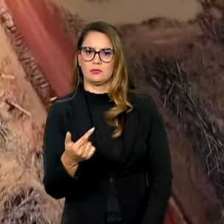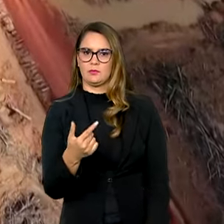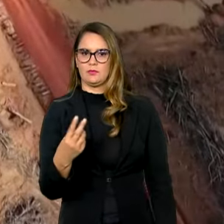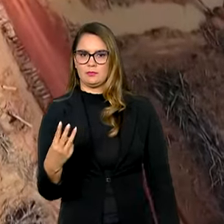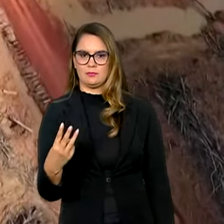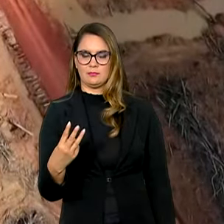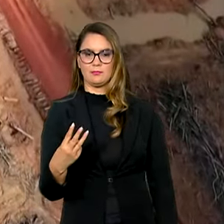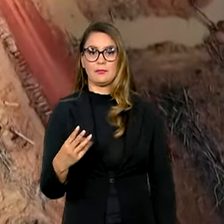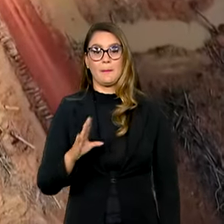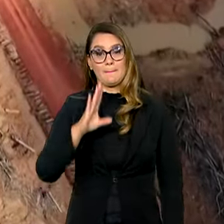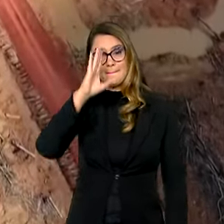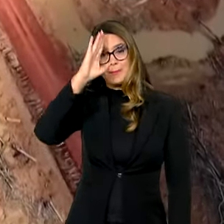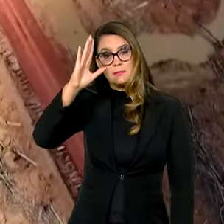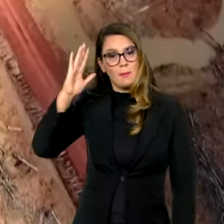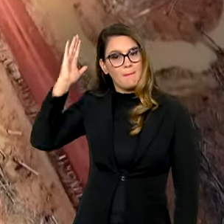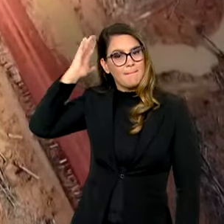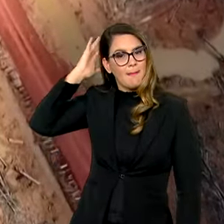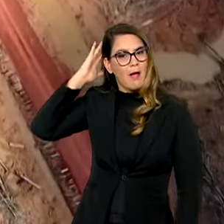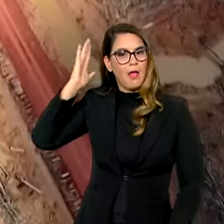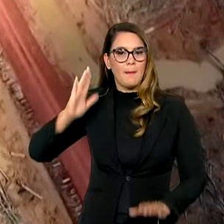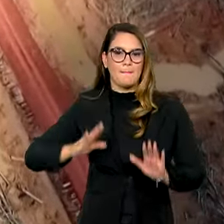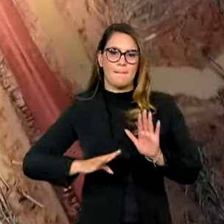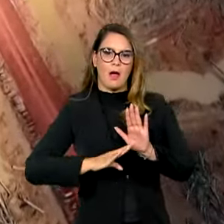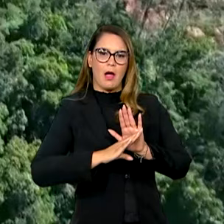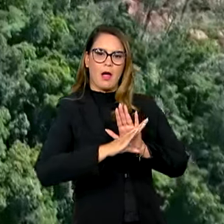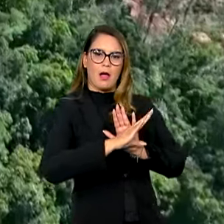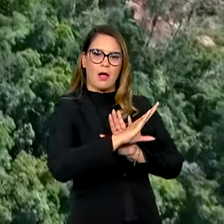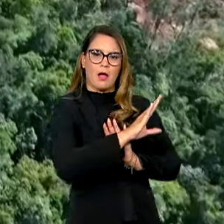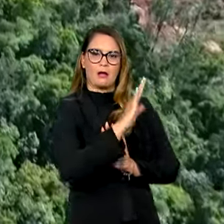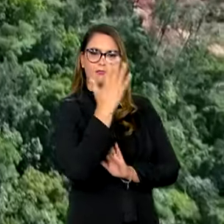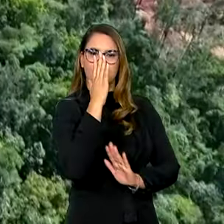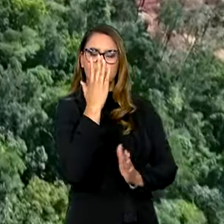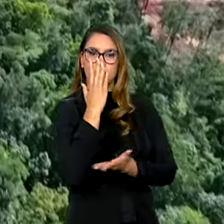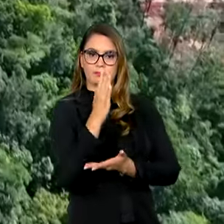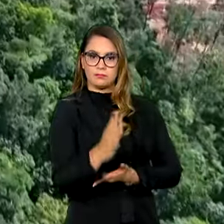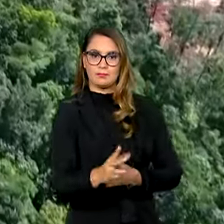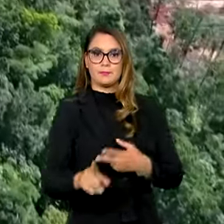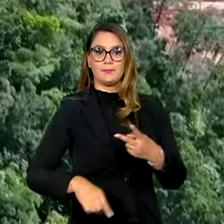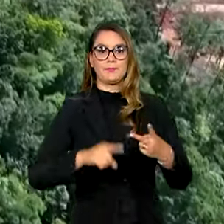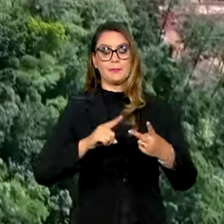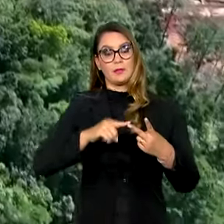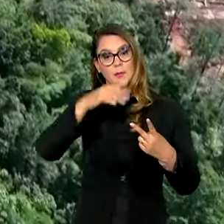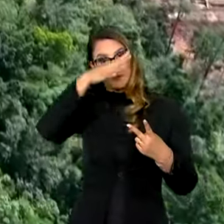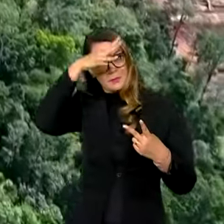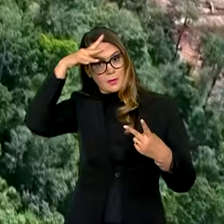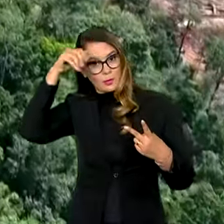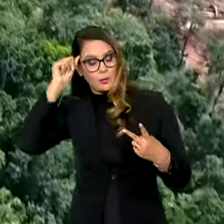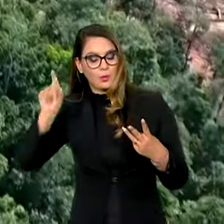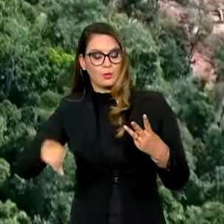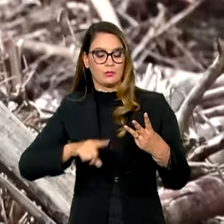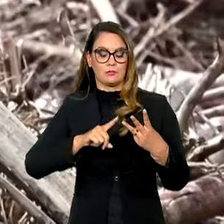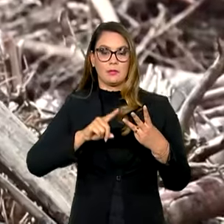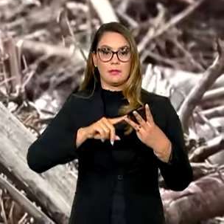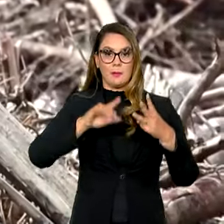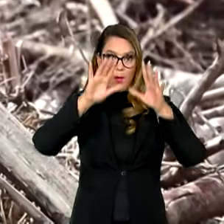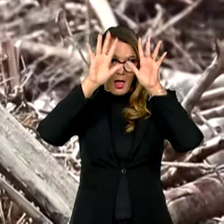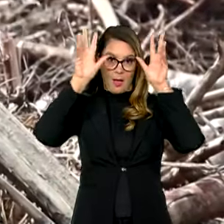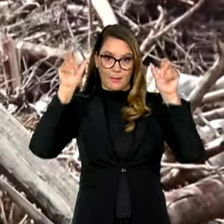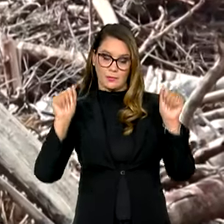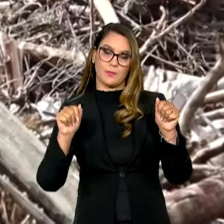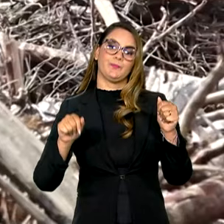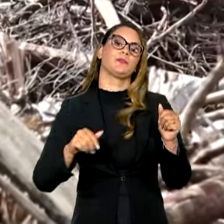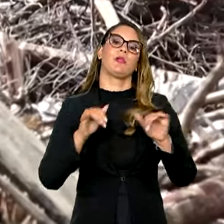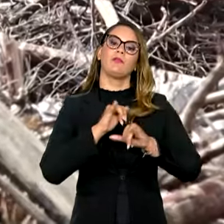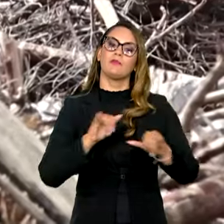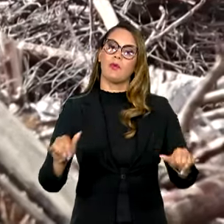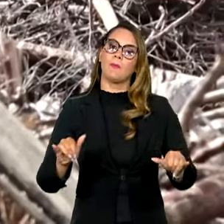Pará lidera o ranking dos maiores índices de desmatamento seguido por Mato Grosso e Amazonas os dados foram